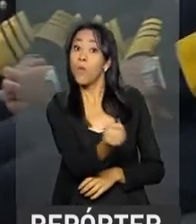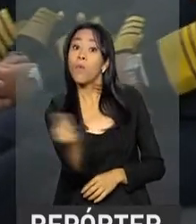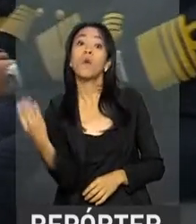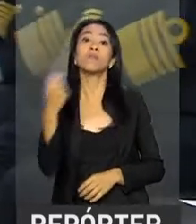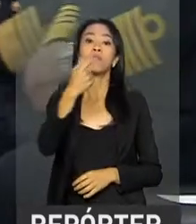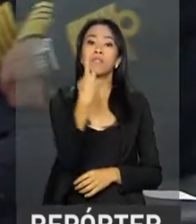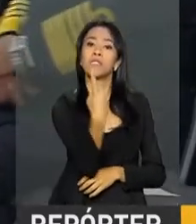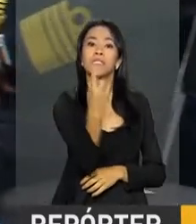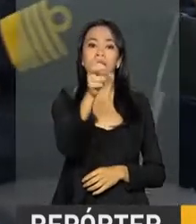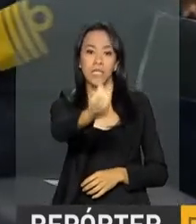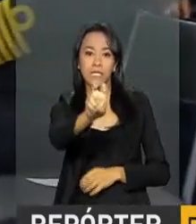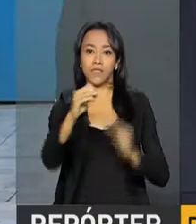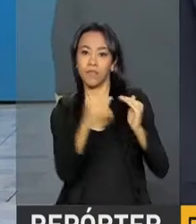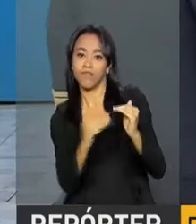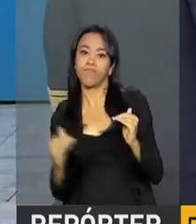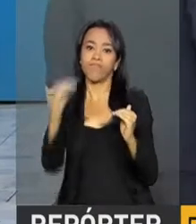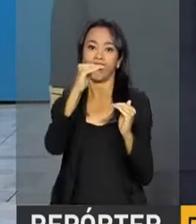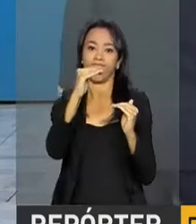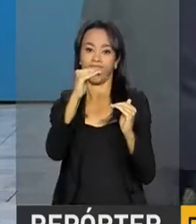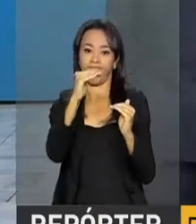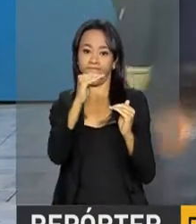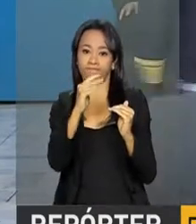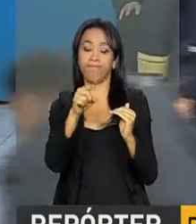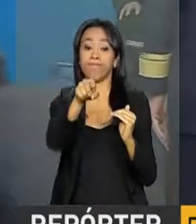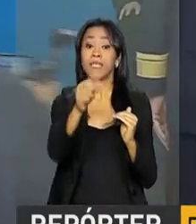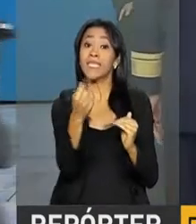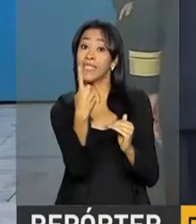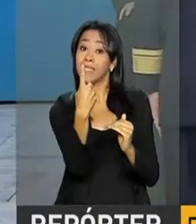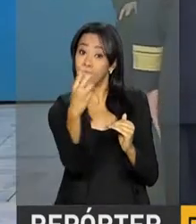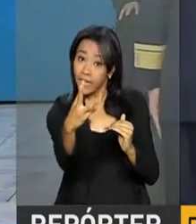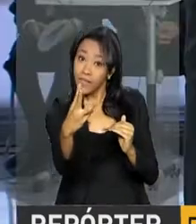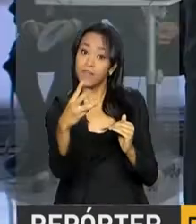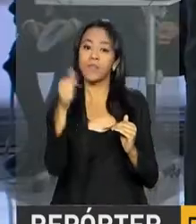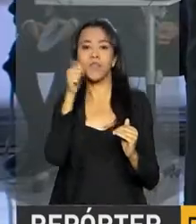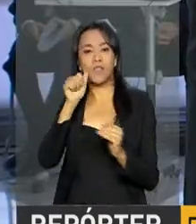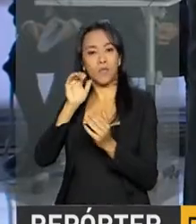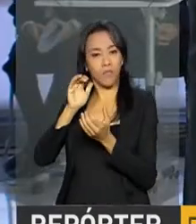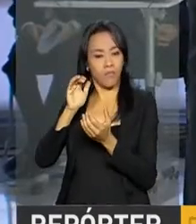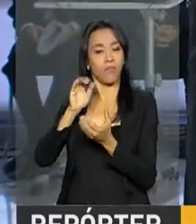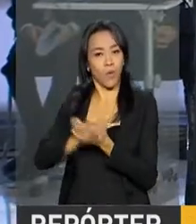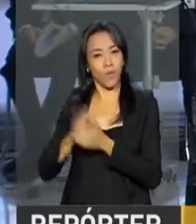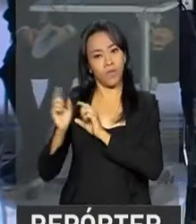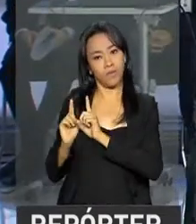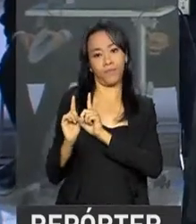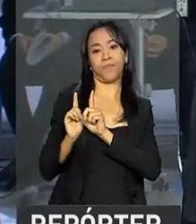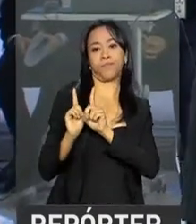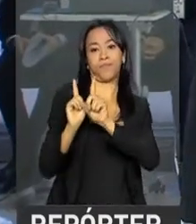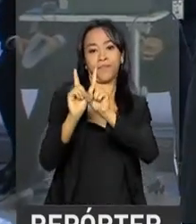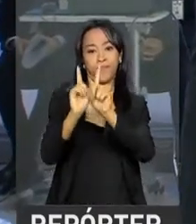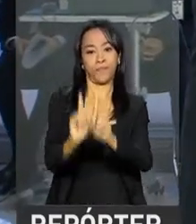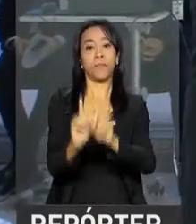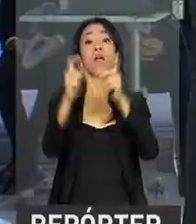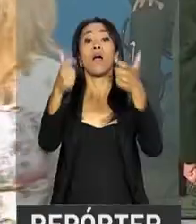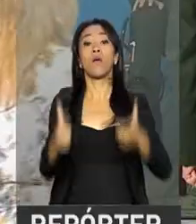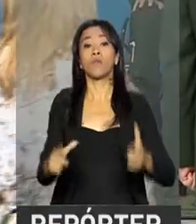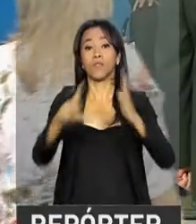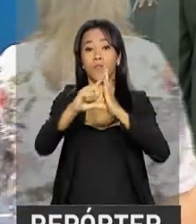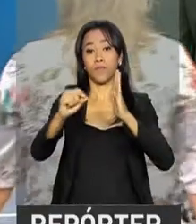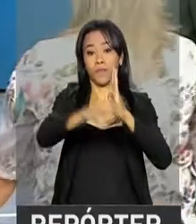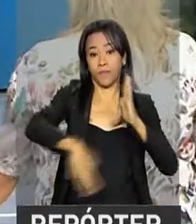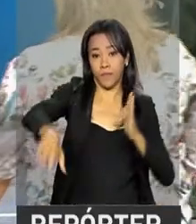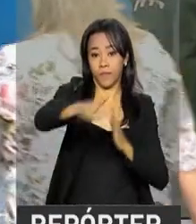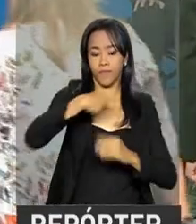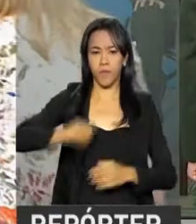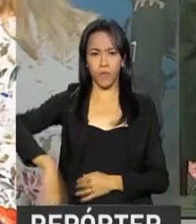oficiais promovidos 13 deles participaram com as esposas da cerimônia no palácio do planalto os